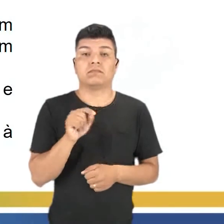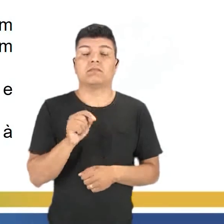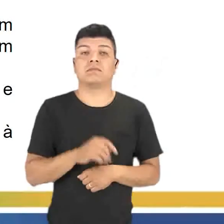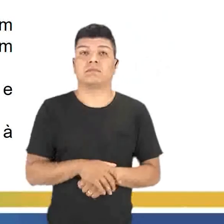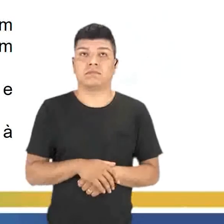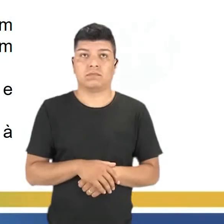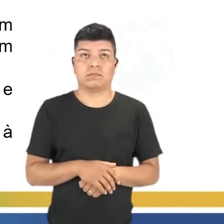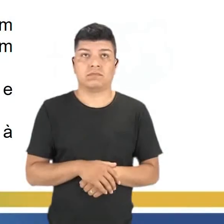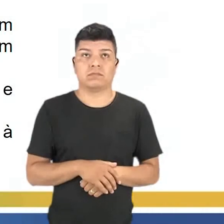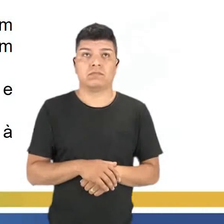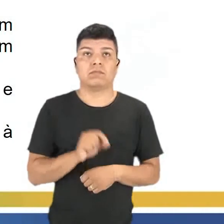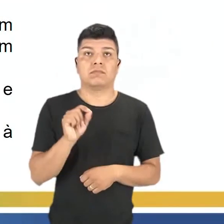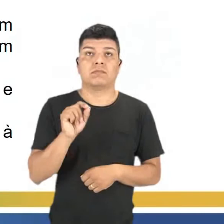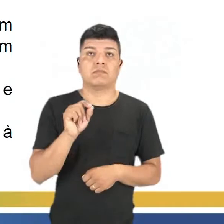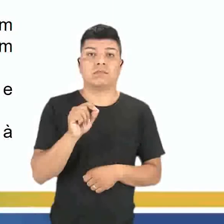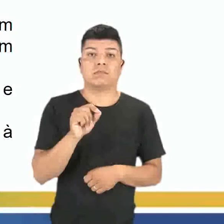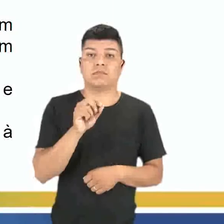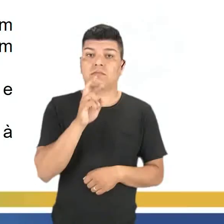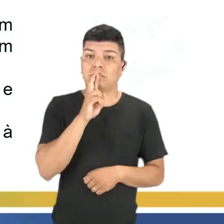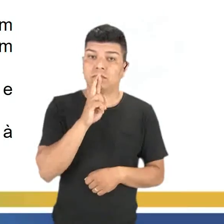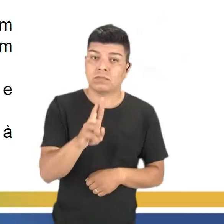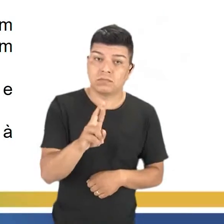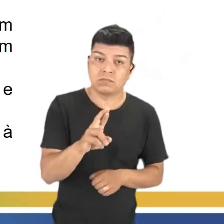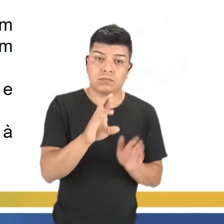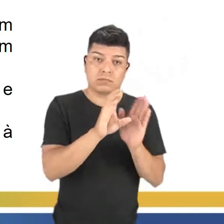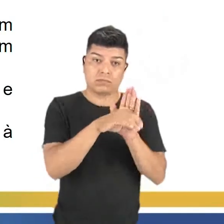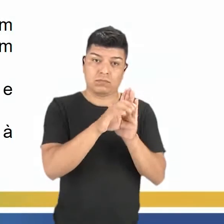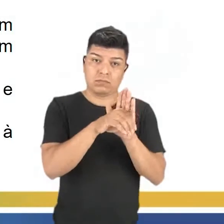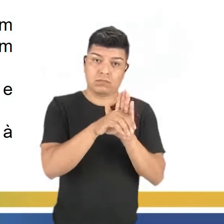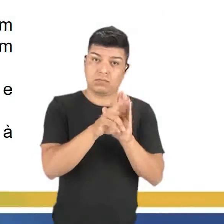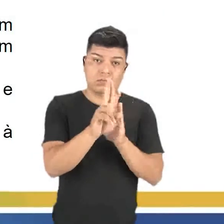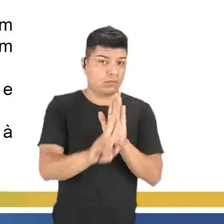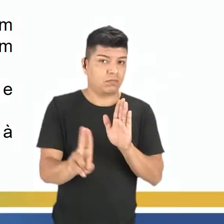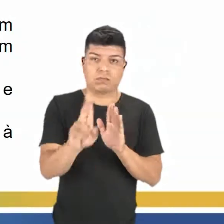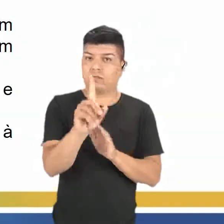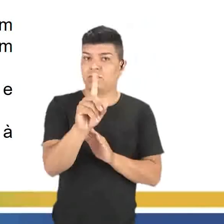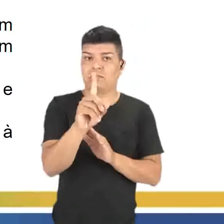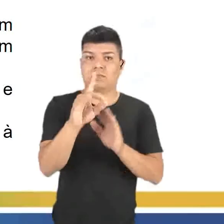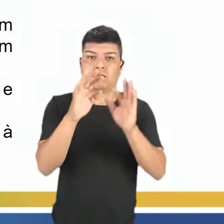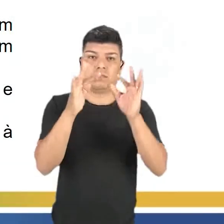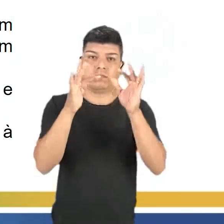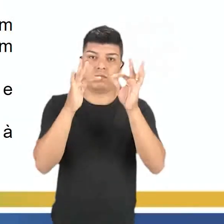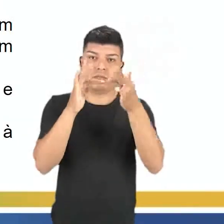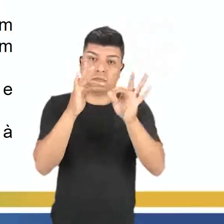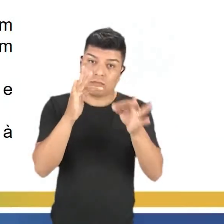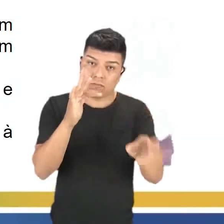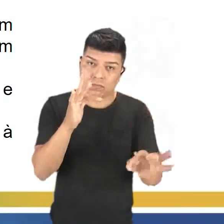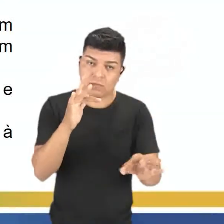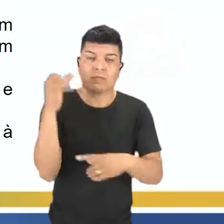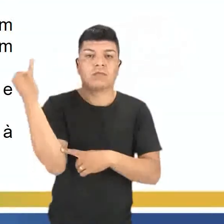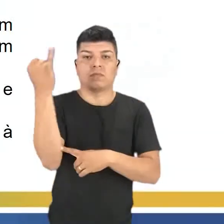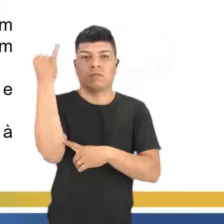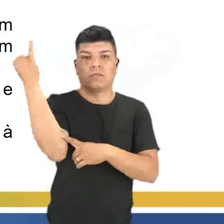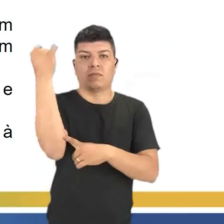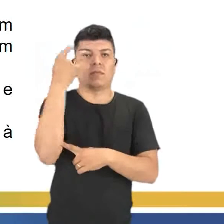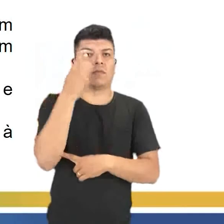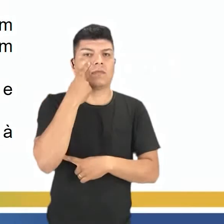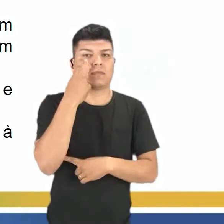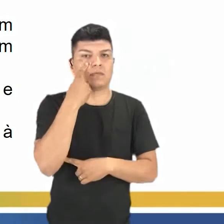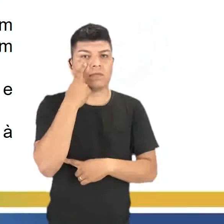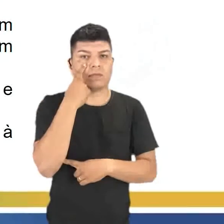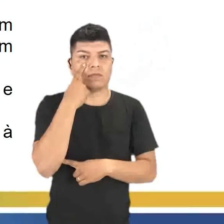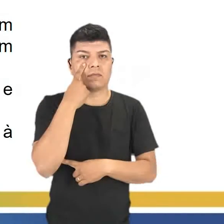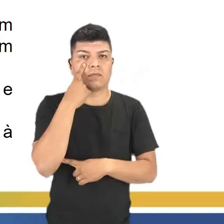uma fonte de vestibular, você tem o seguinte: aponte alternativa cujo conteúdo não se aplica ao